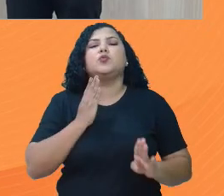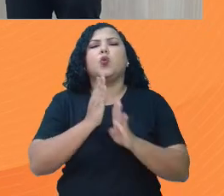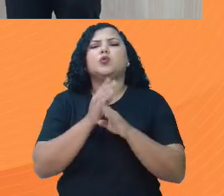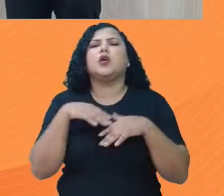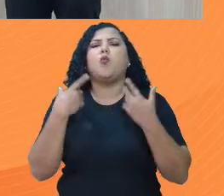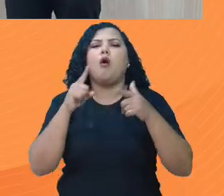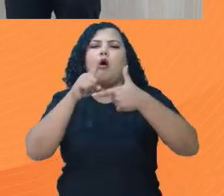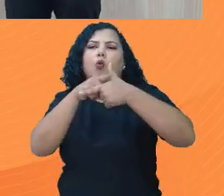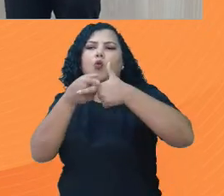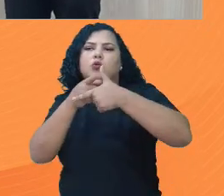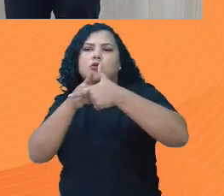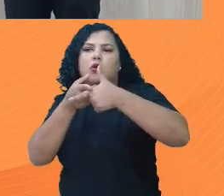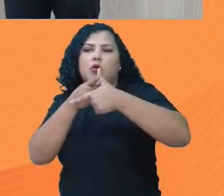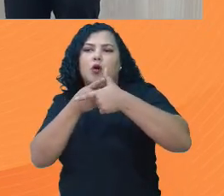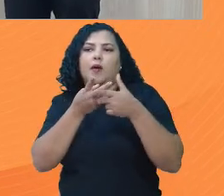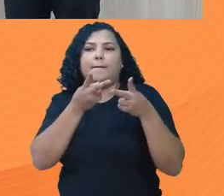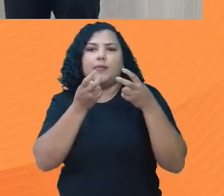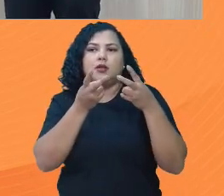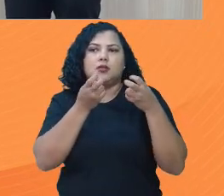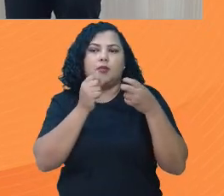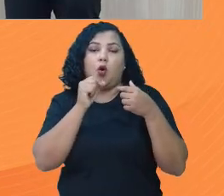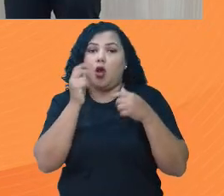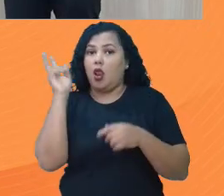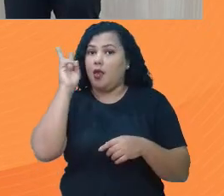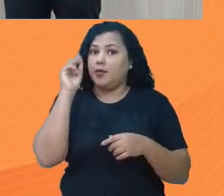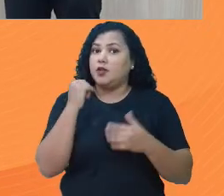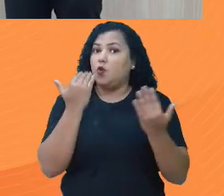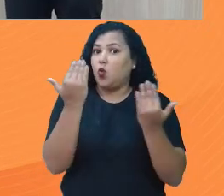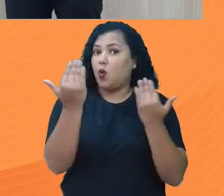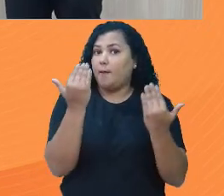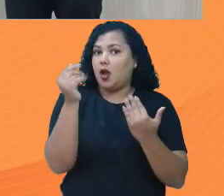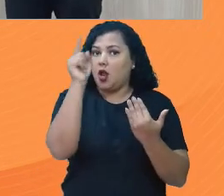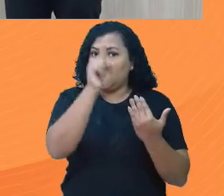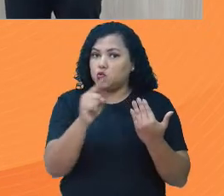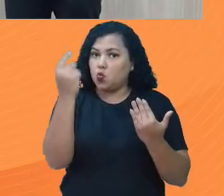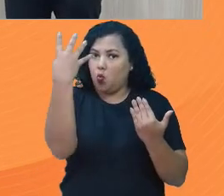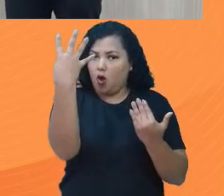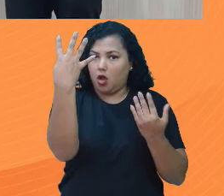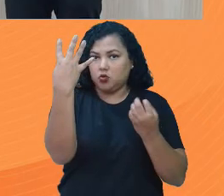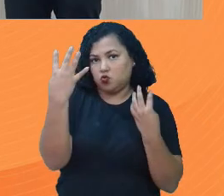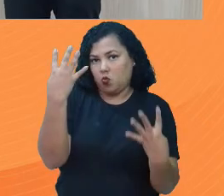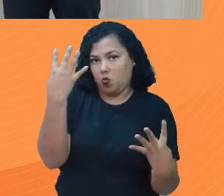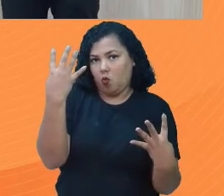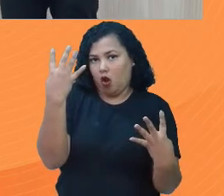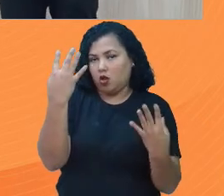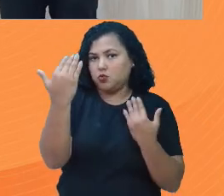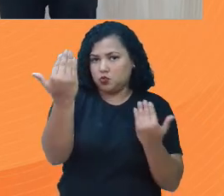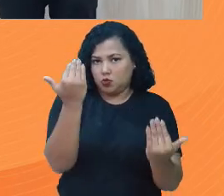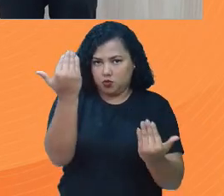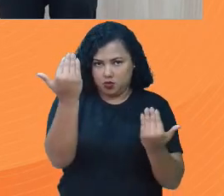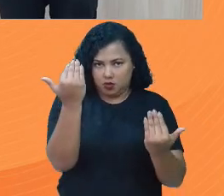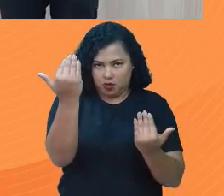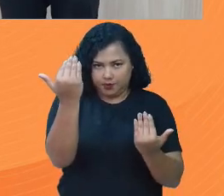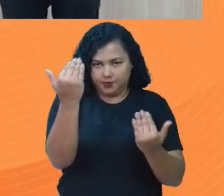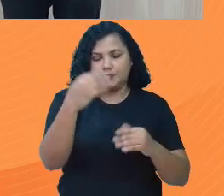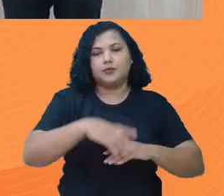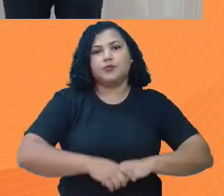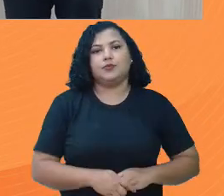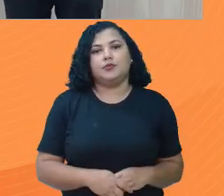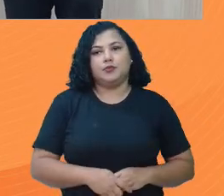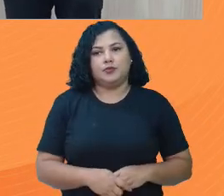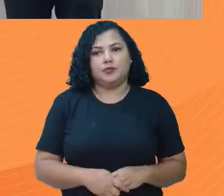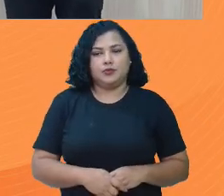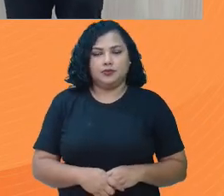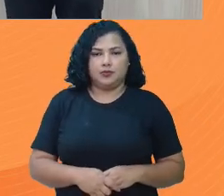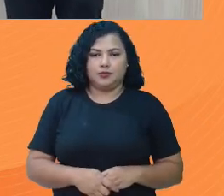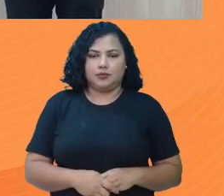os ângulos alternos. Então, lembrando, eu vou comparar esses 4 ângulos de cima com esses 4 ângulos de baixo